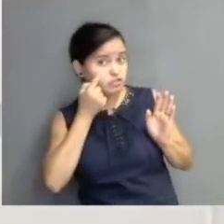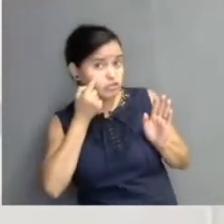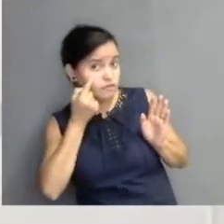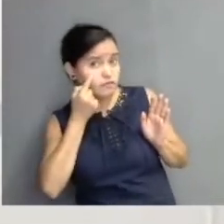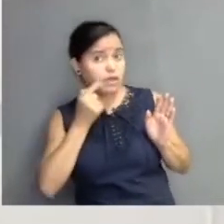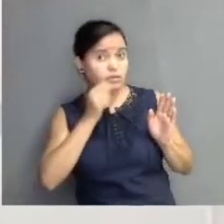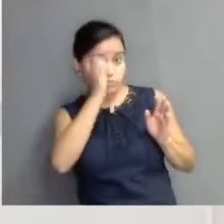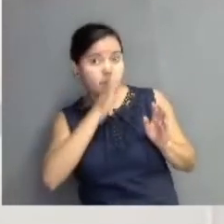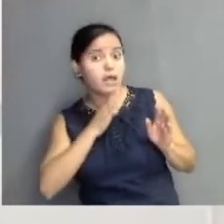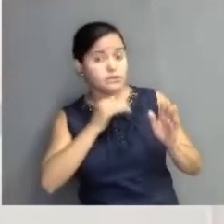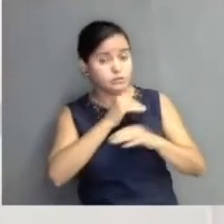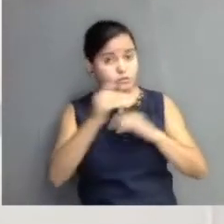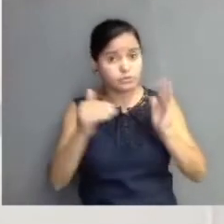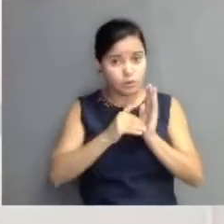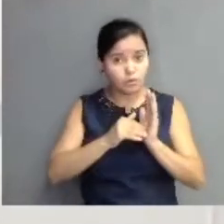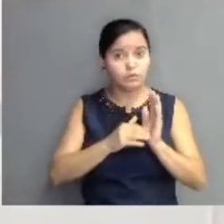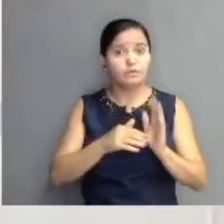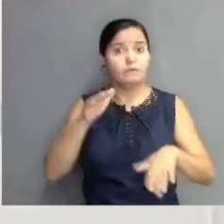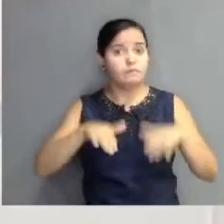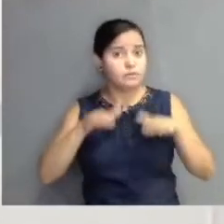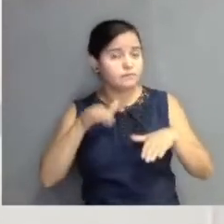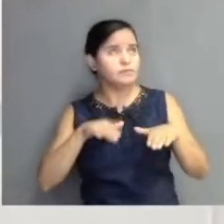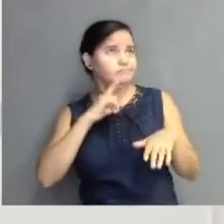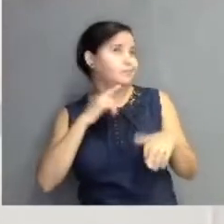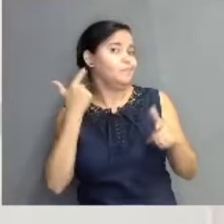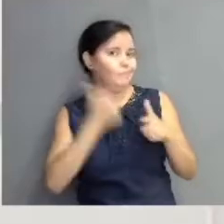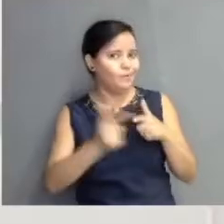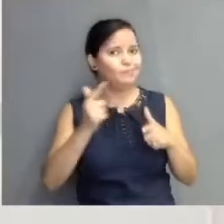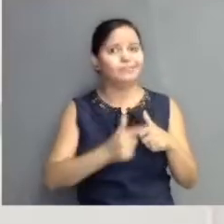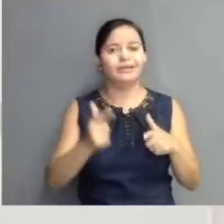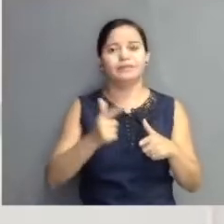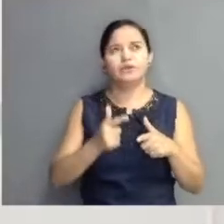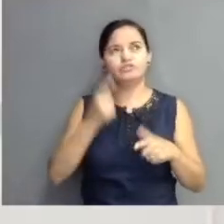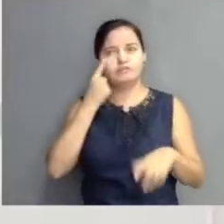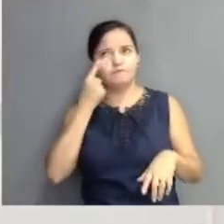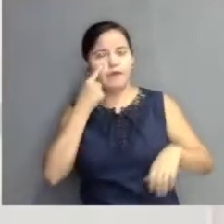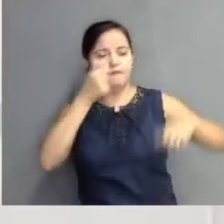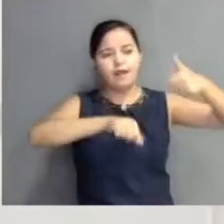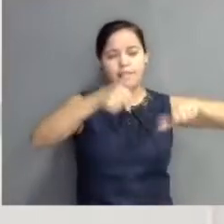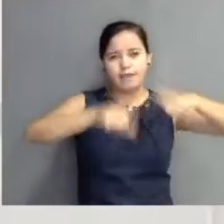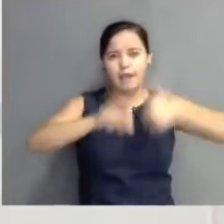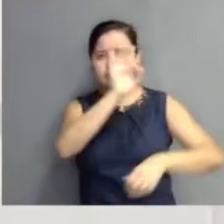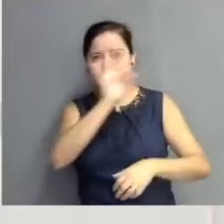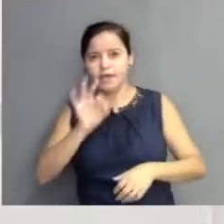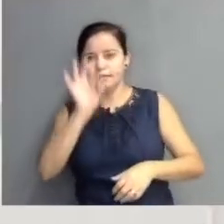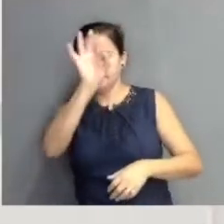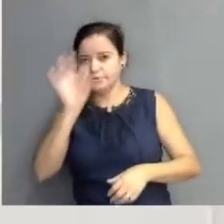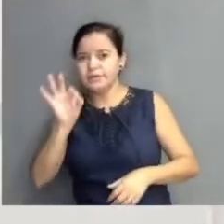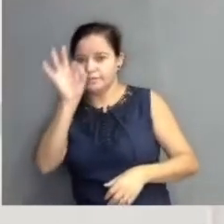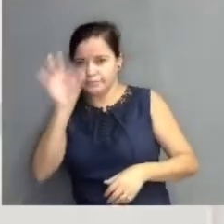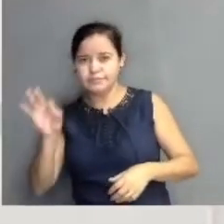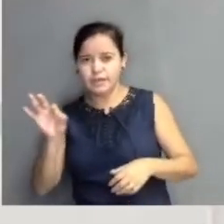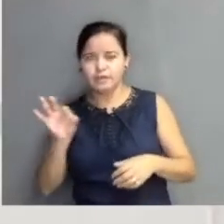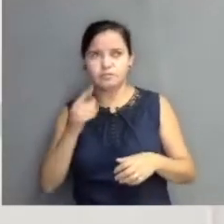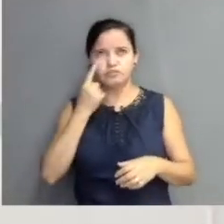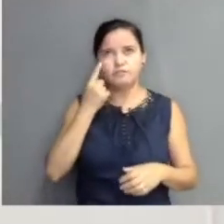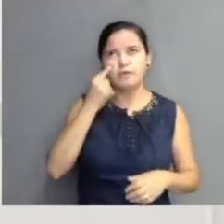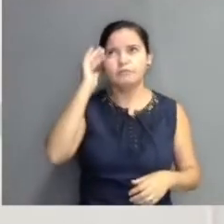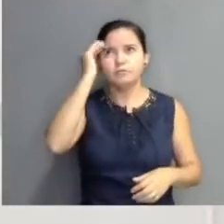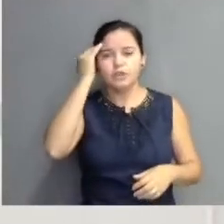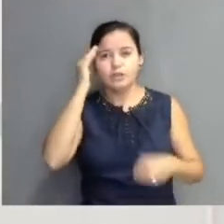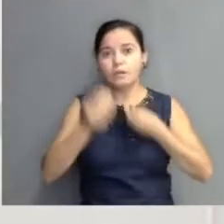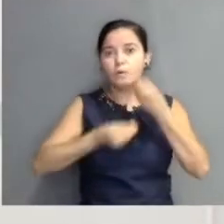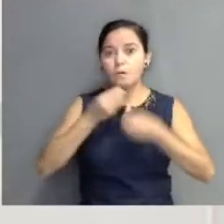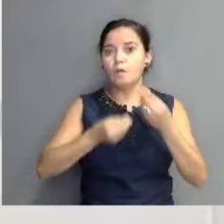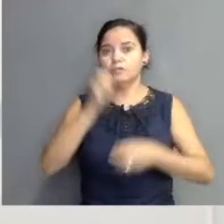é o grande problema. Você pode até, quando a gente analisa esses dados, esses números, faz a interpretação e a compreensão, uma compreensão desses números a nível